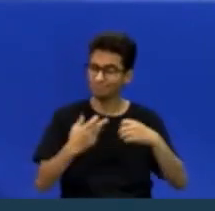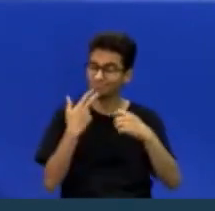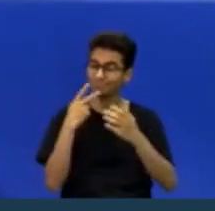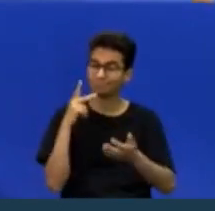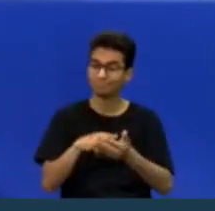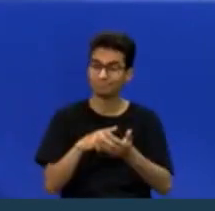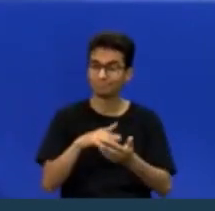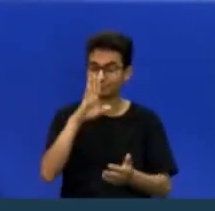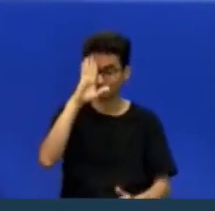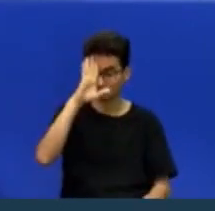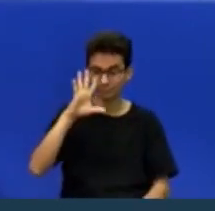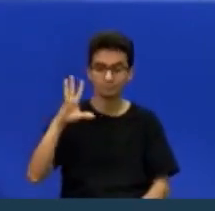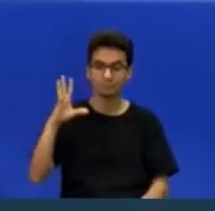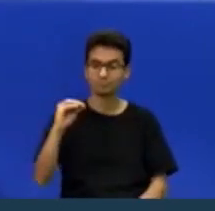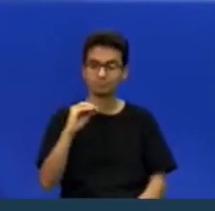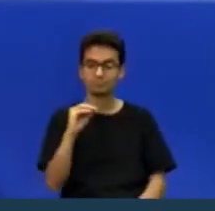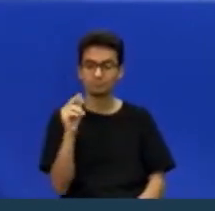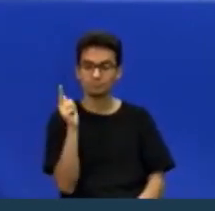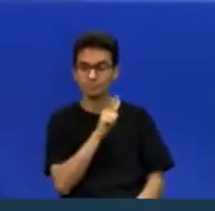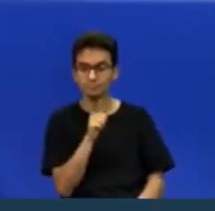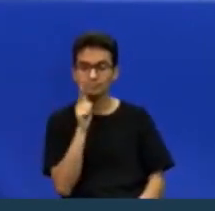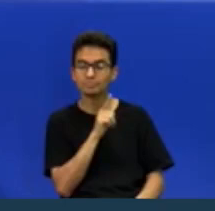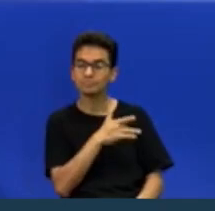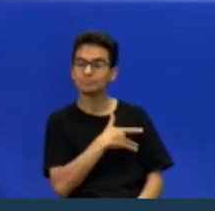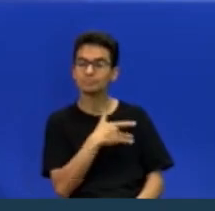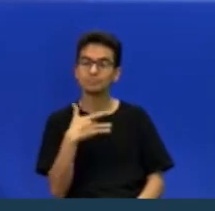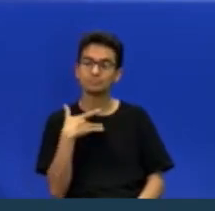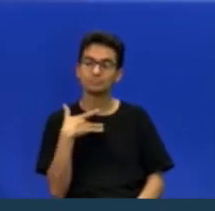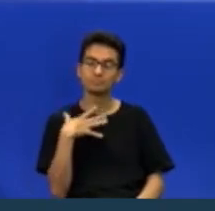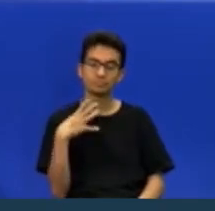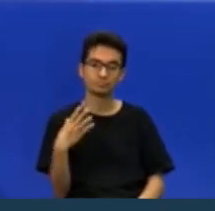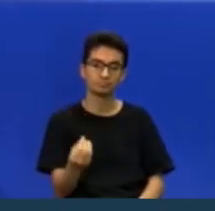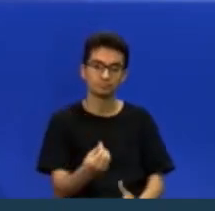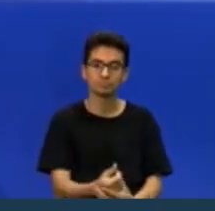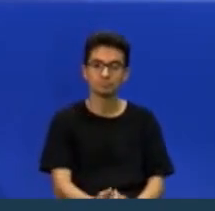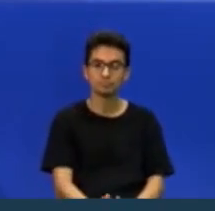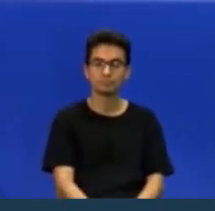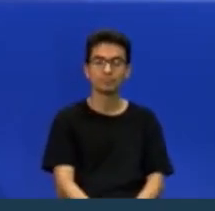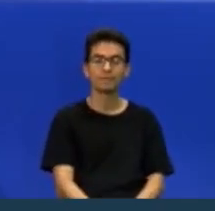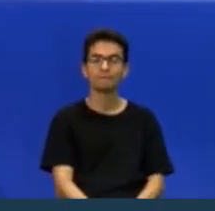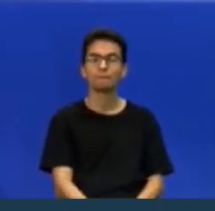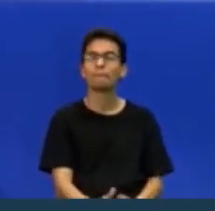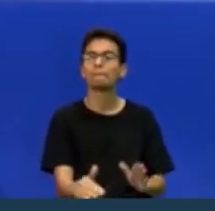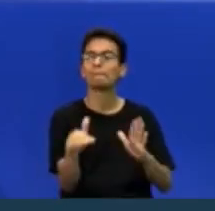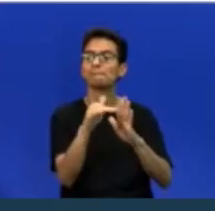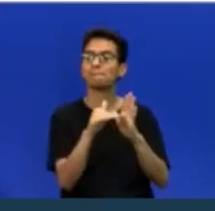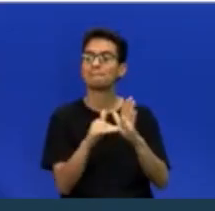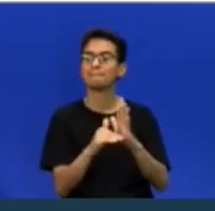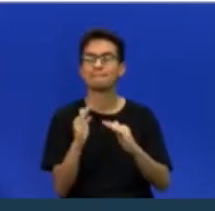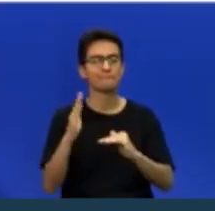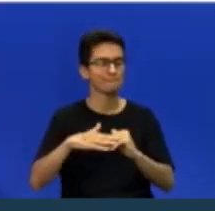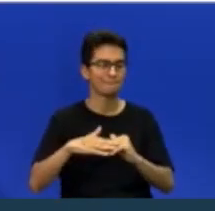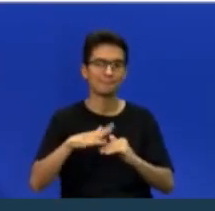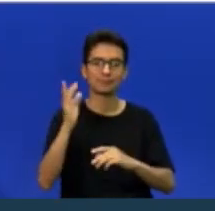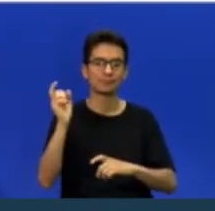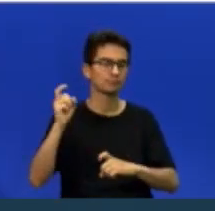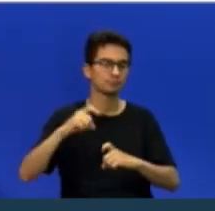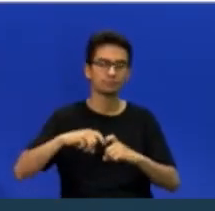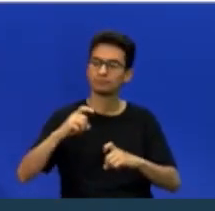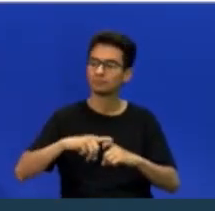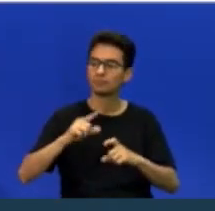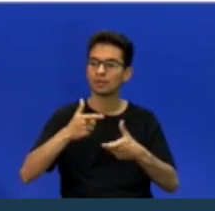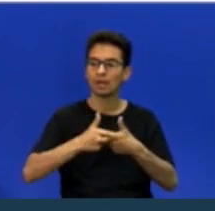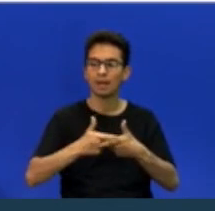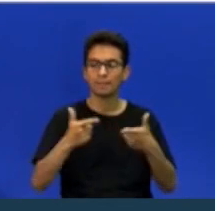é fundamental para a manutenção da saúde da população. O programa Mais Médicos, que faz parte de um